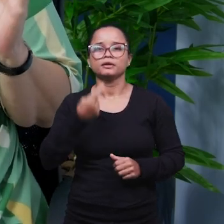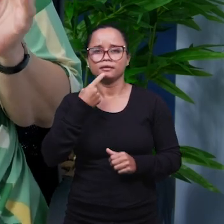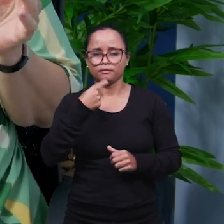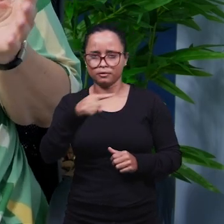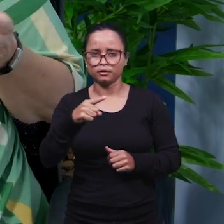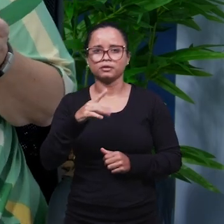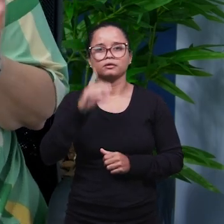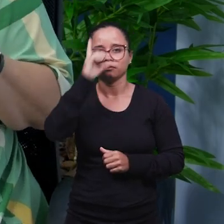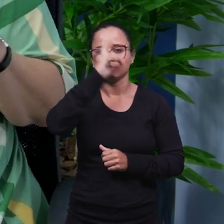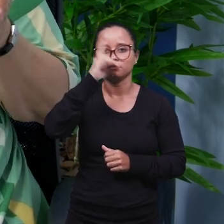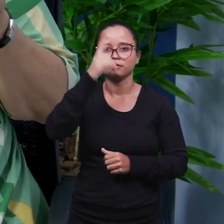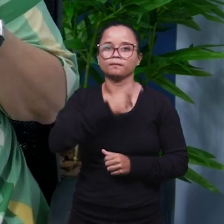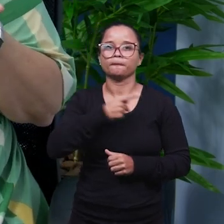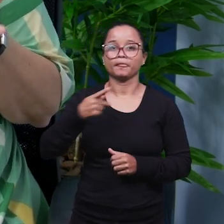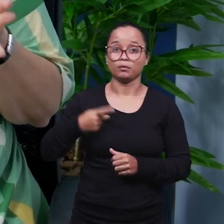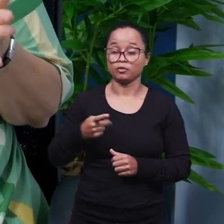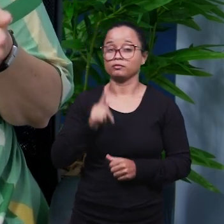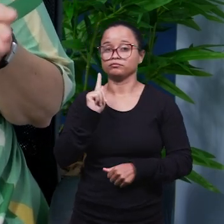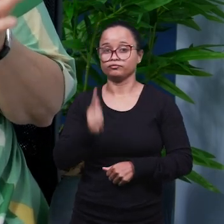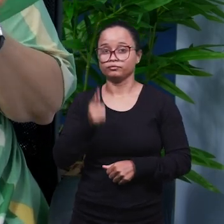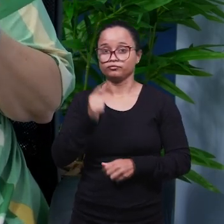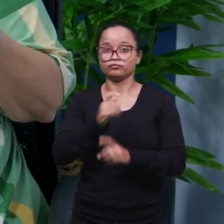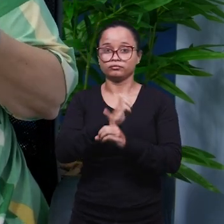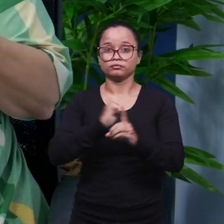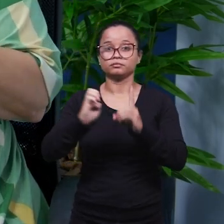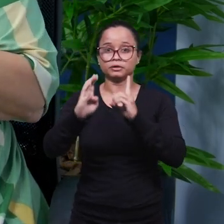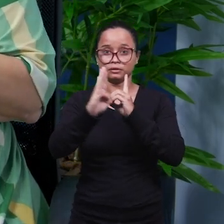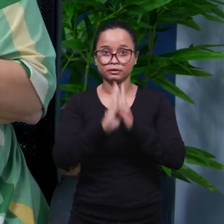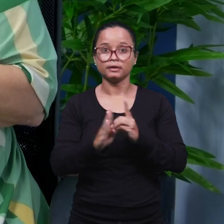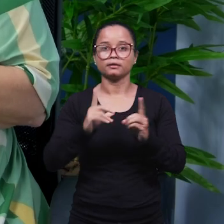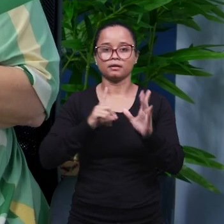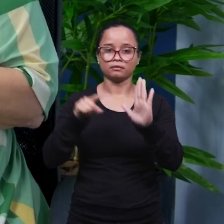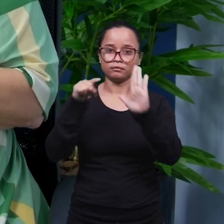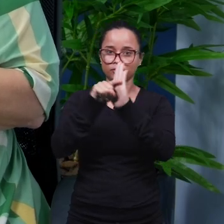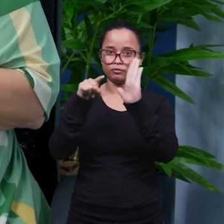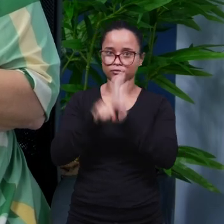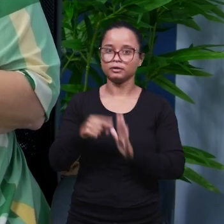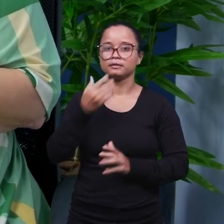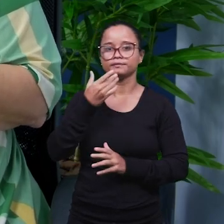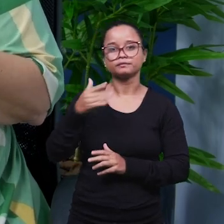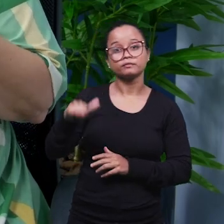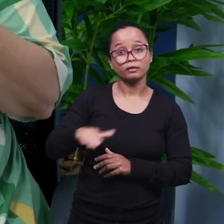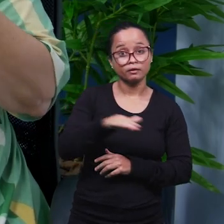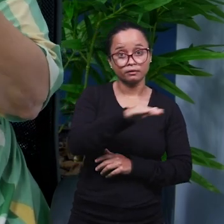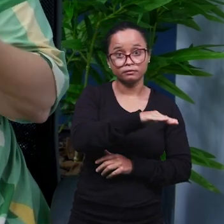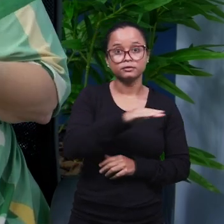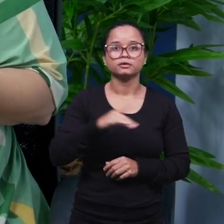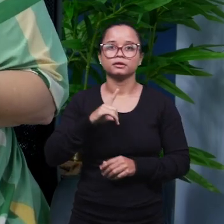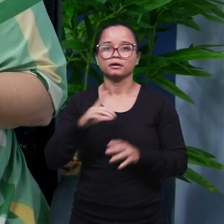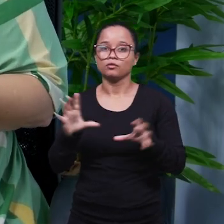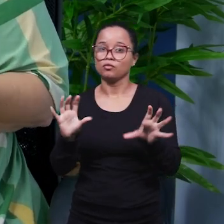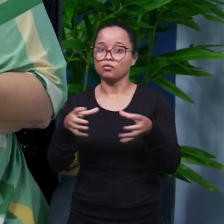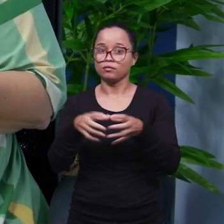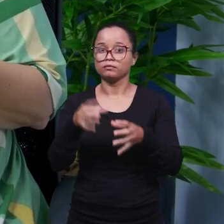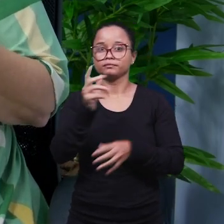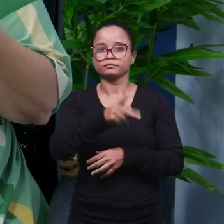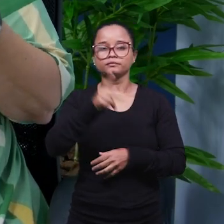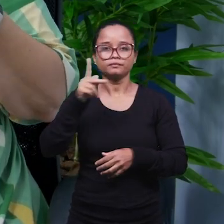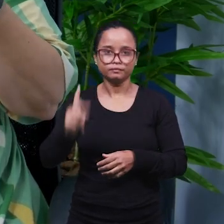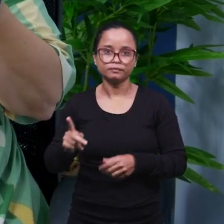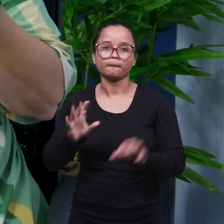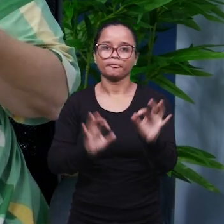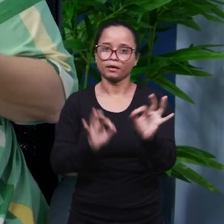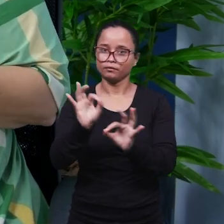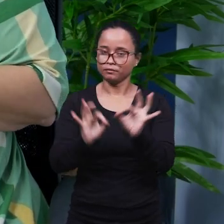no domingo, o pastor Gideuti na EBD, eles lançam as perguntas das crianças. Então existe um grupo de professoras